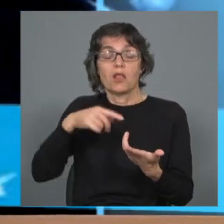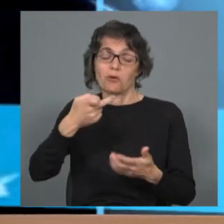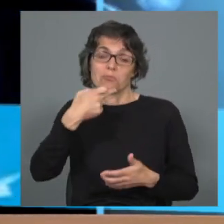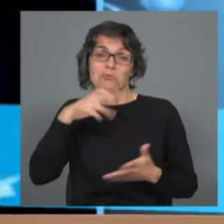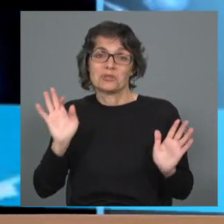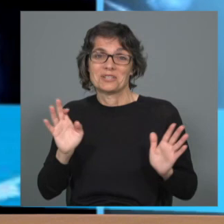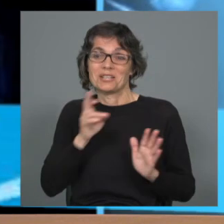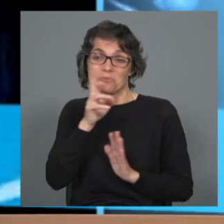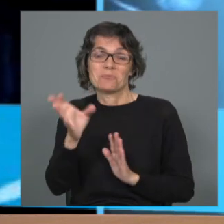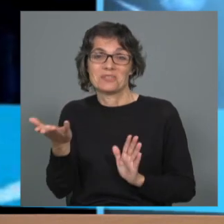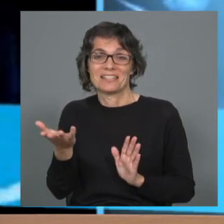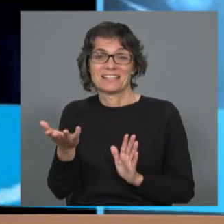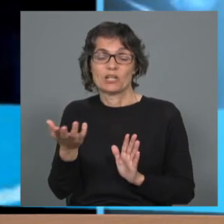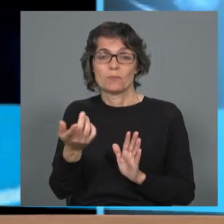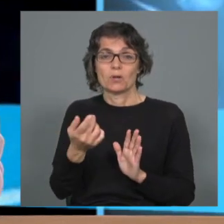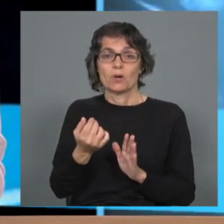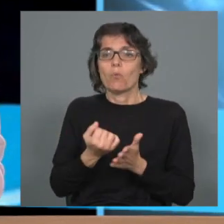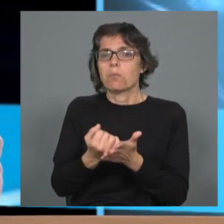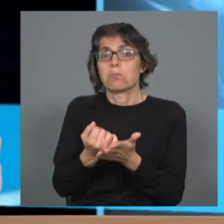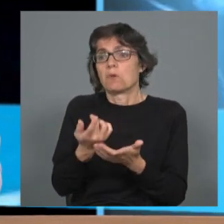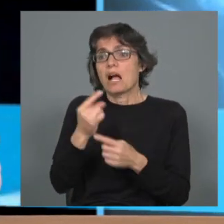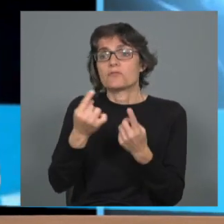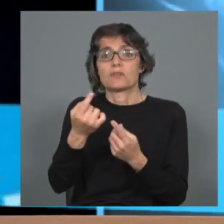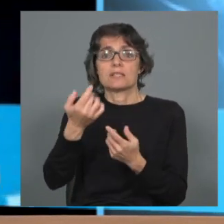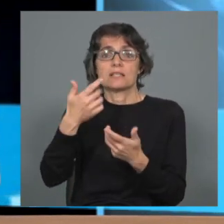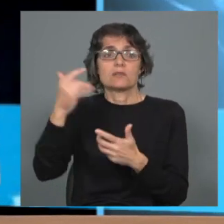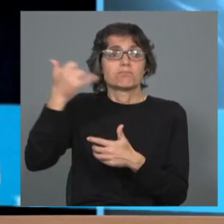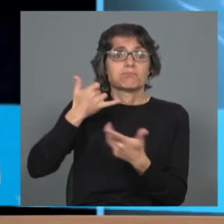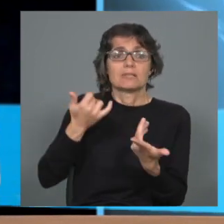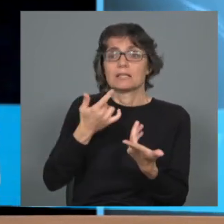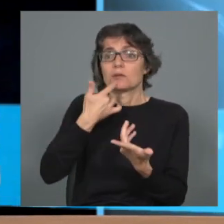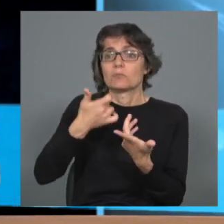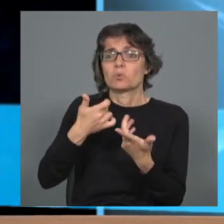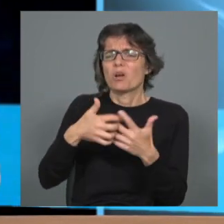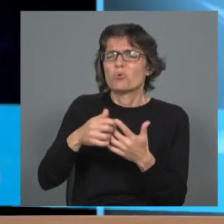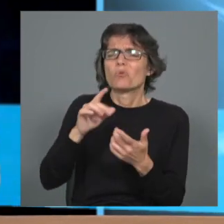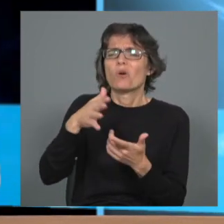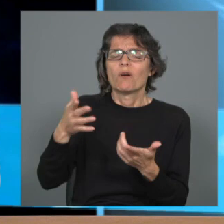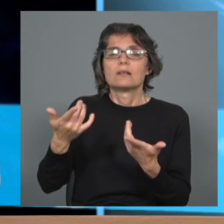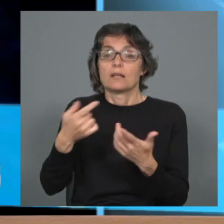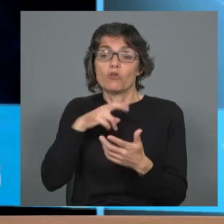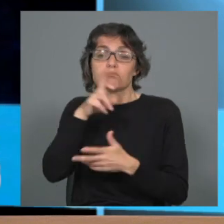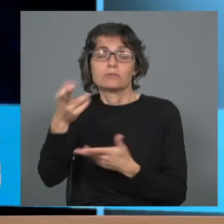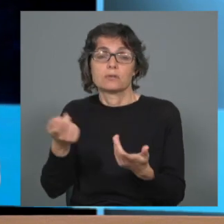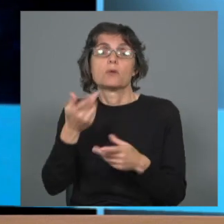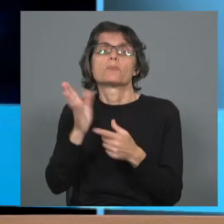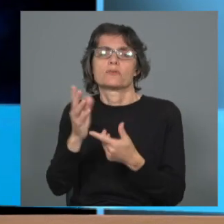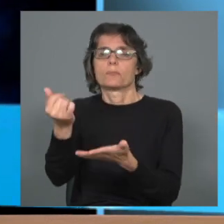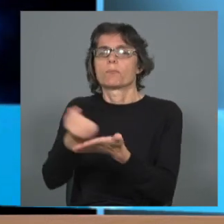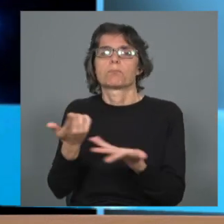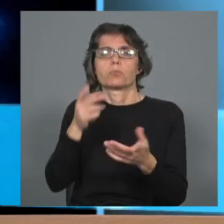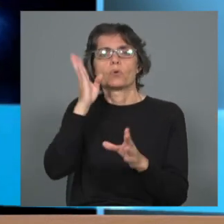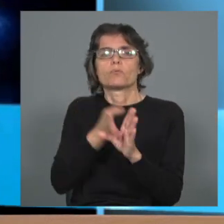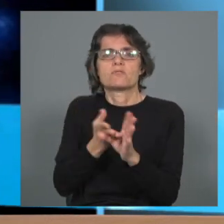apoio. Pode ser só uma dúvida. Pode ser só um pedido de apoio de psicologia. Pode